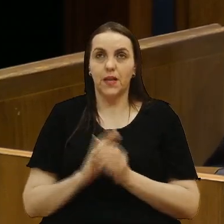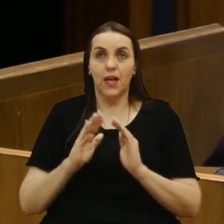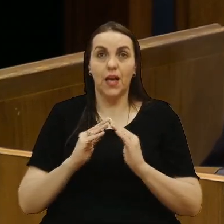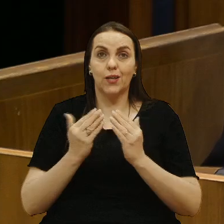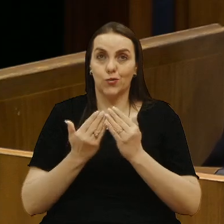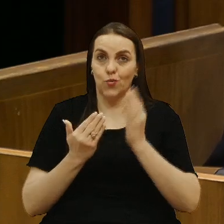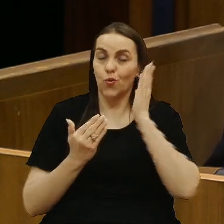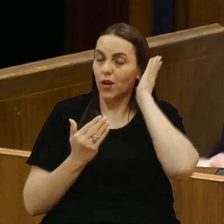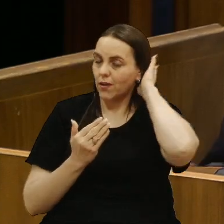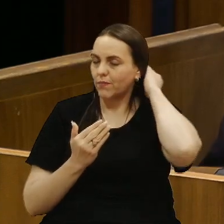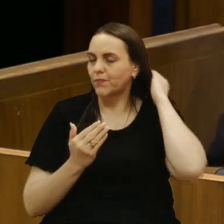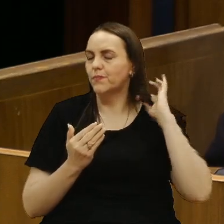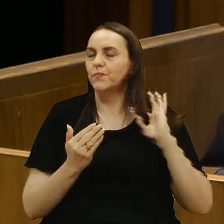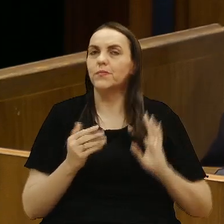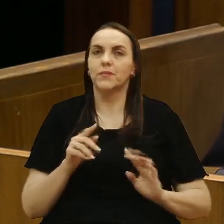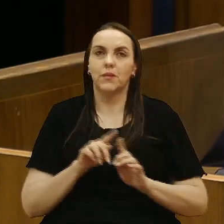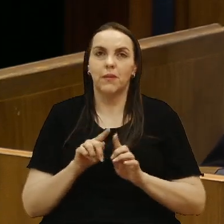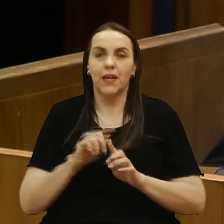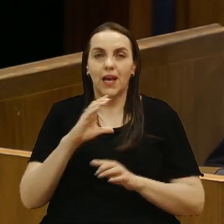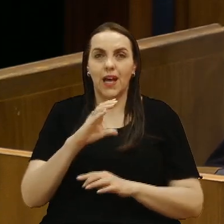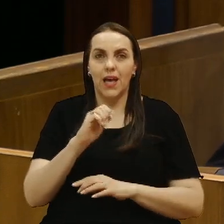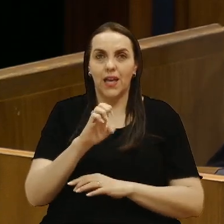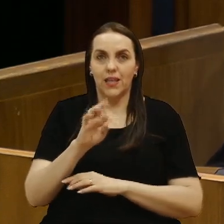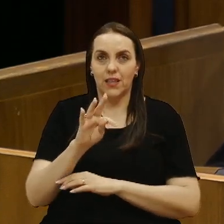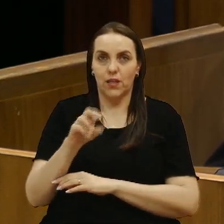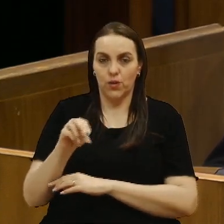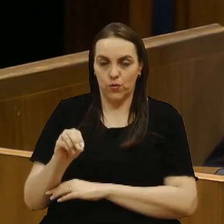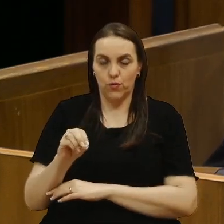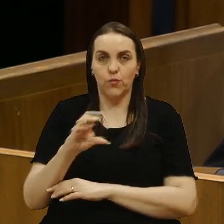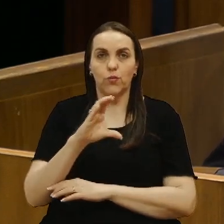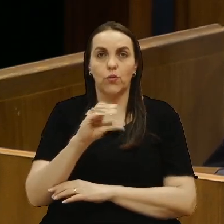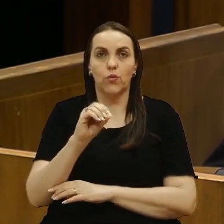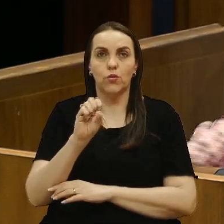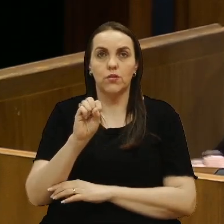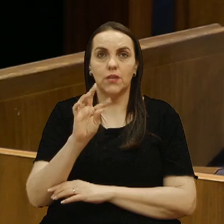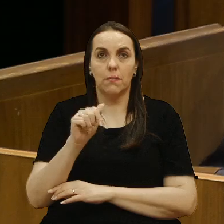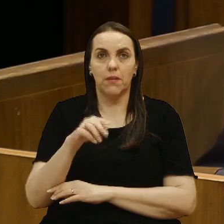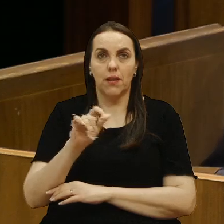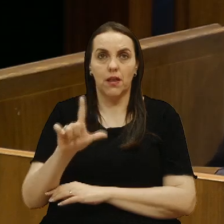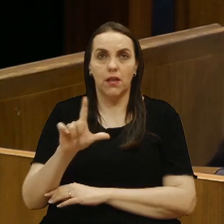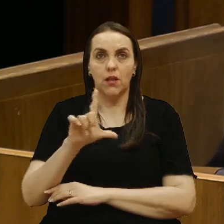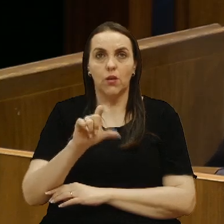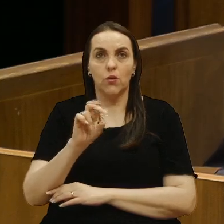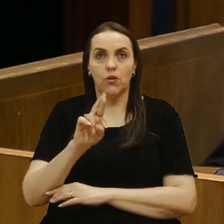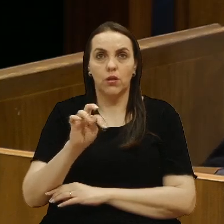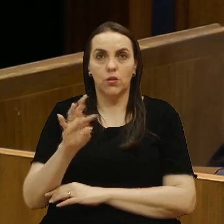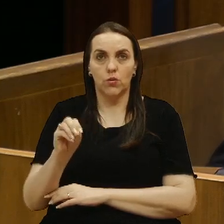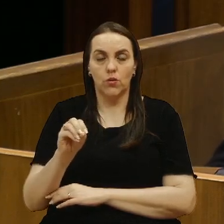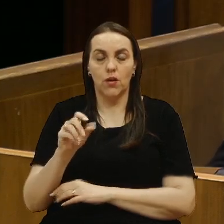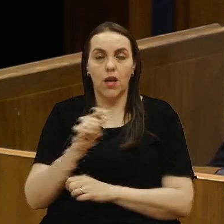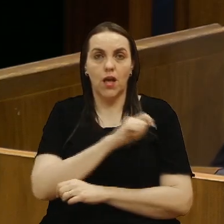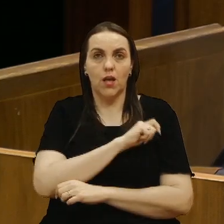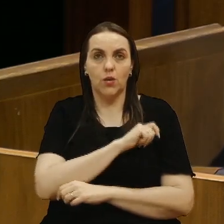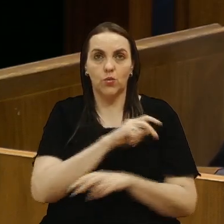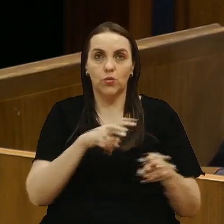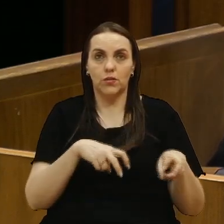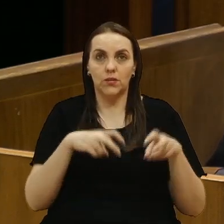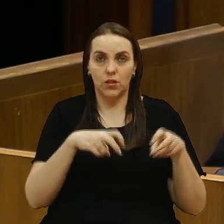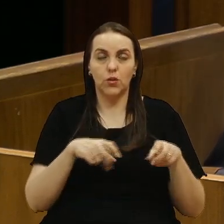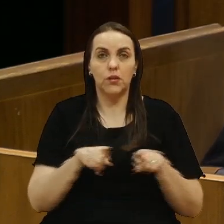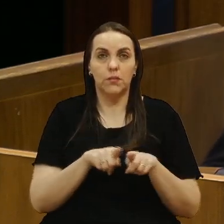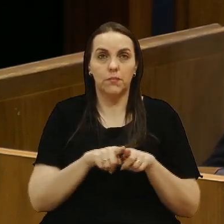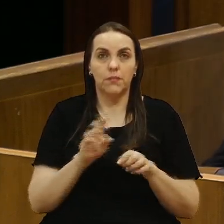escola Caetano Costa Milã, de Loreto, que atende alunos do interior e do bairro